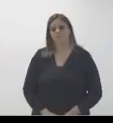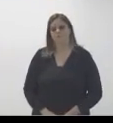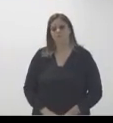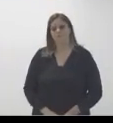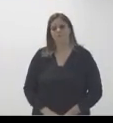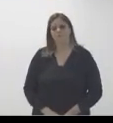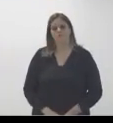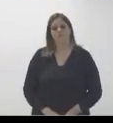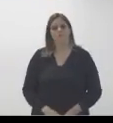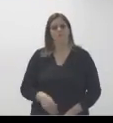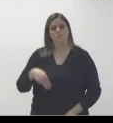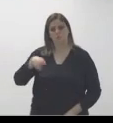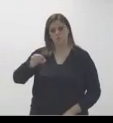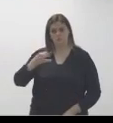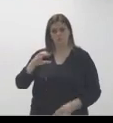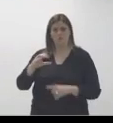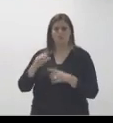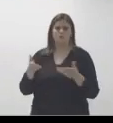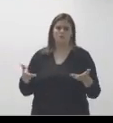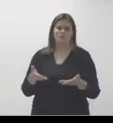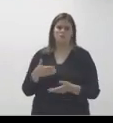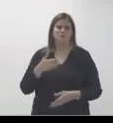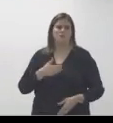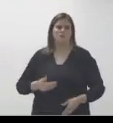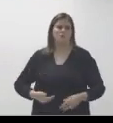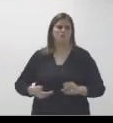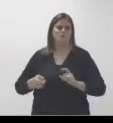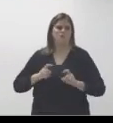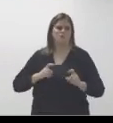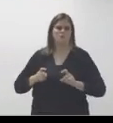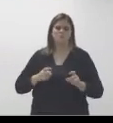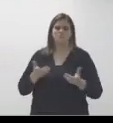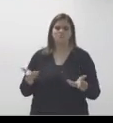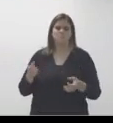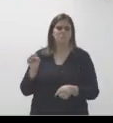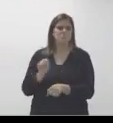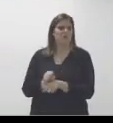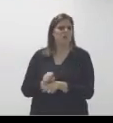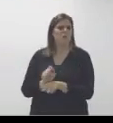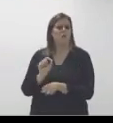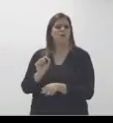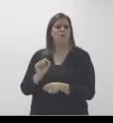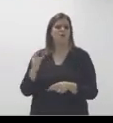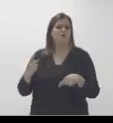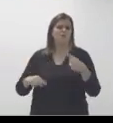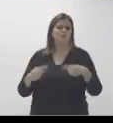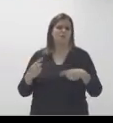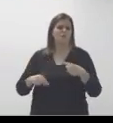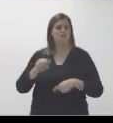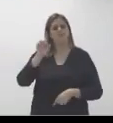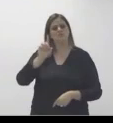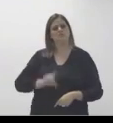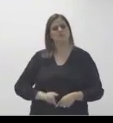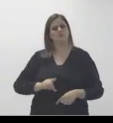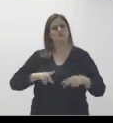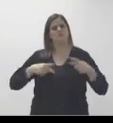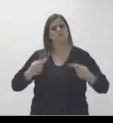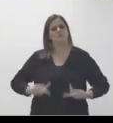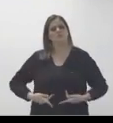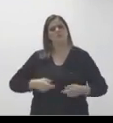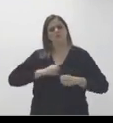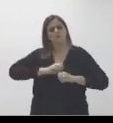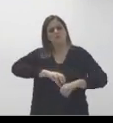na gestão aí presente dentro do governo temer que é um debate sobre educação em direitos humanos que